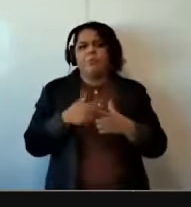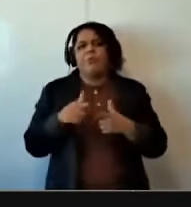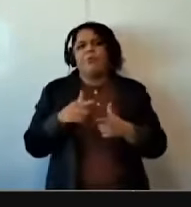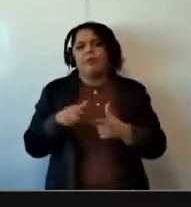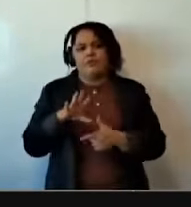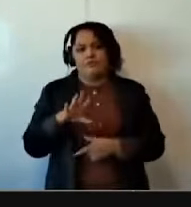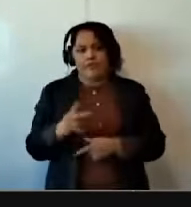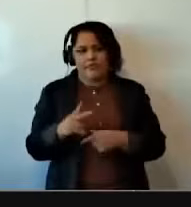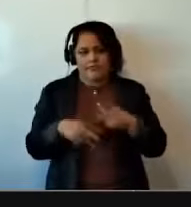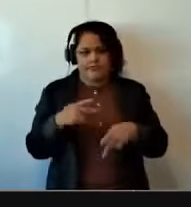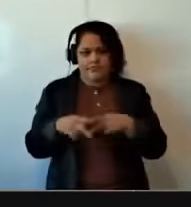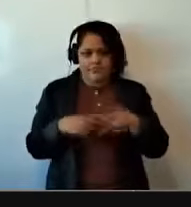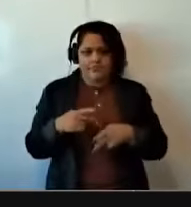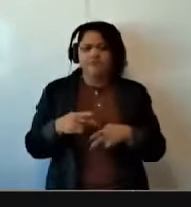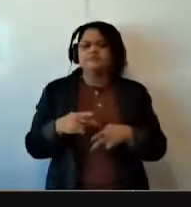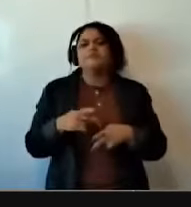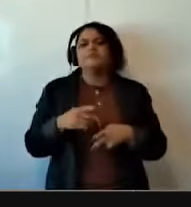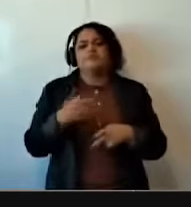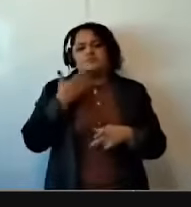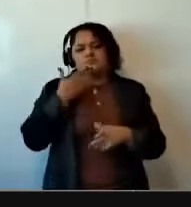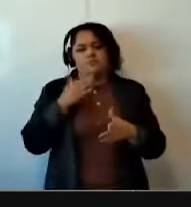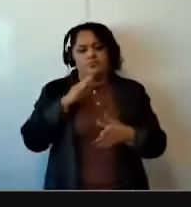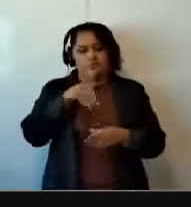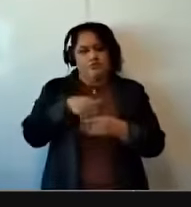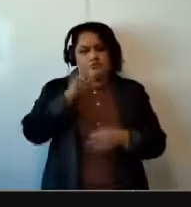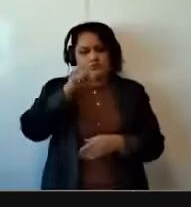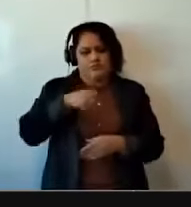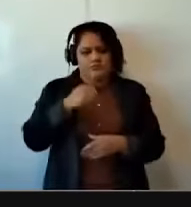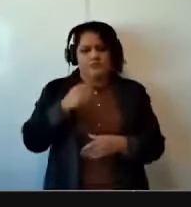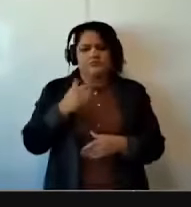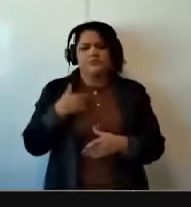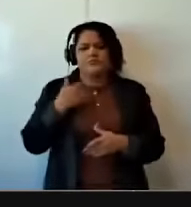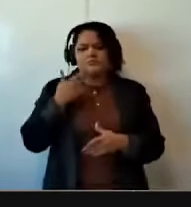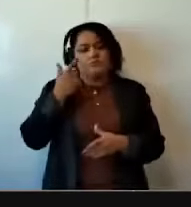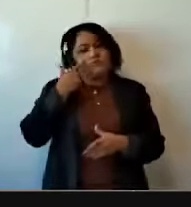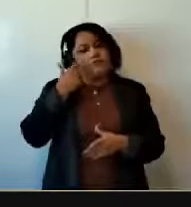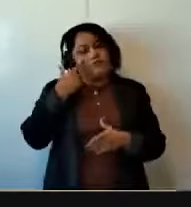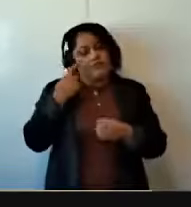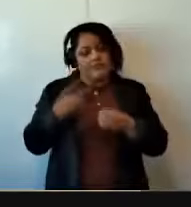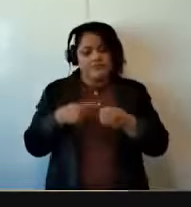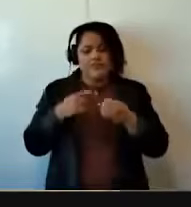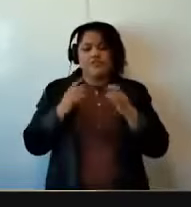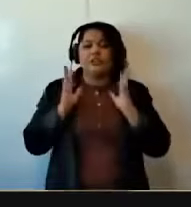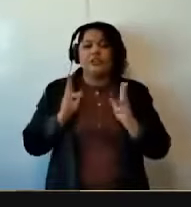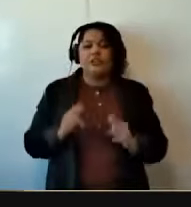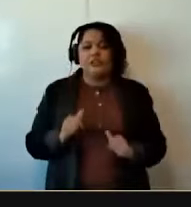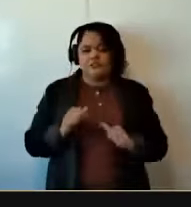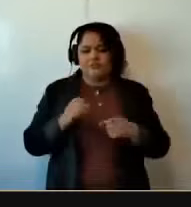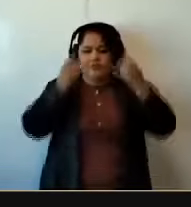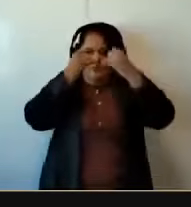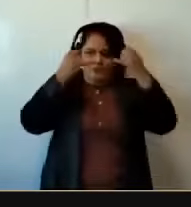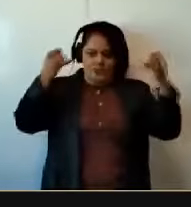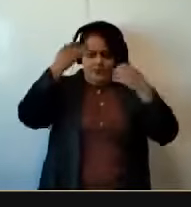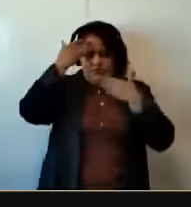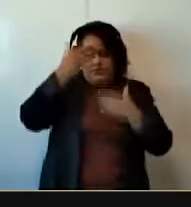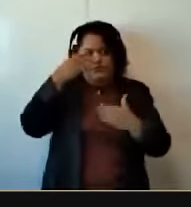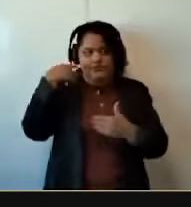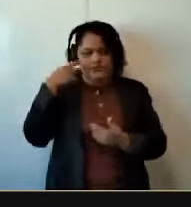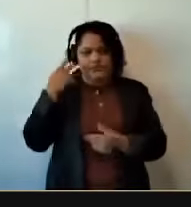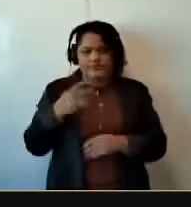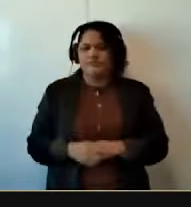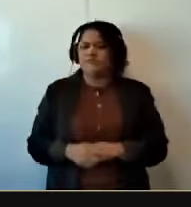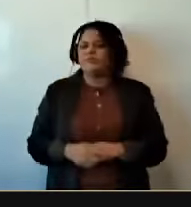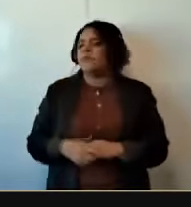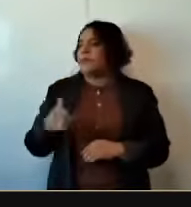para aprovação. Espero que futuramente conseguimos ver a cidade limpa dessas fiações. Obrigado, presidente. Obrigado, vereador. Mais alguém para